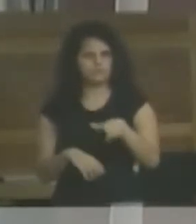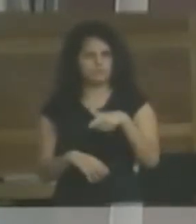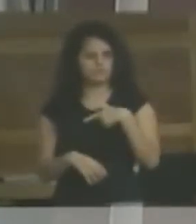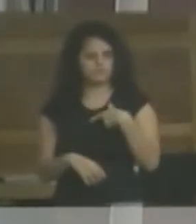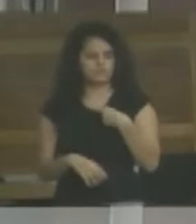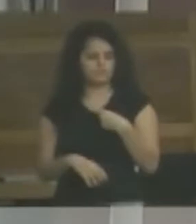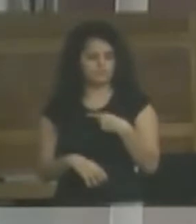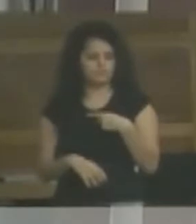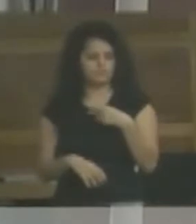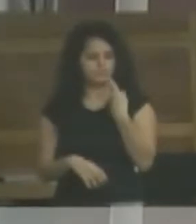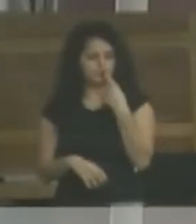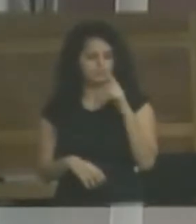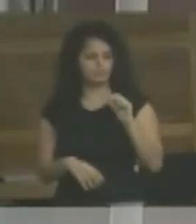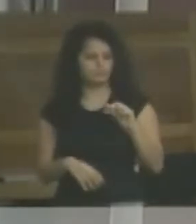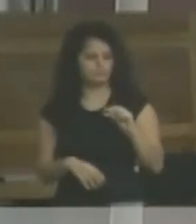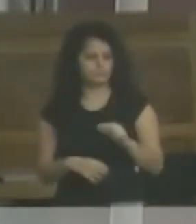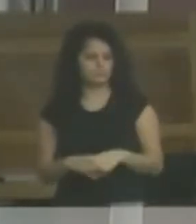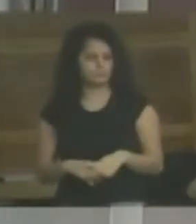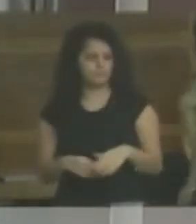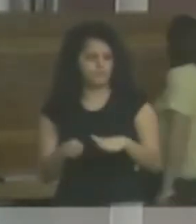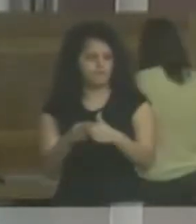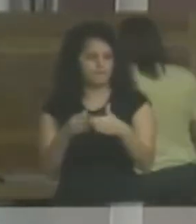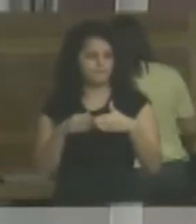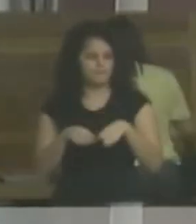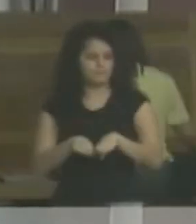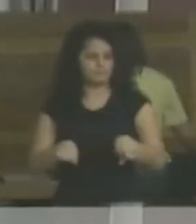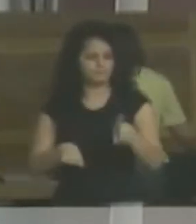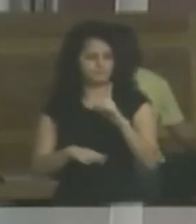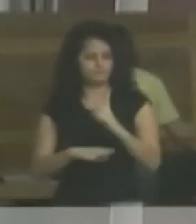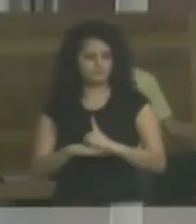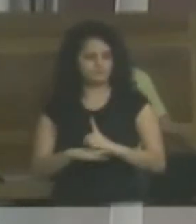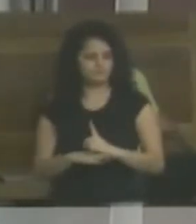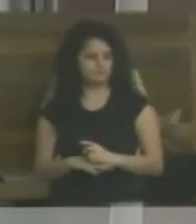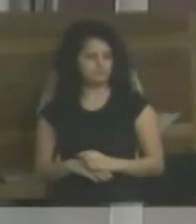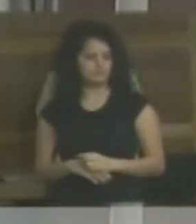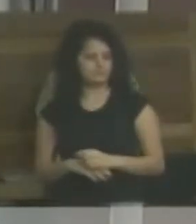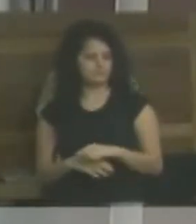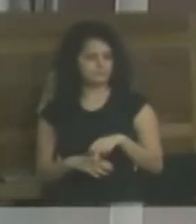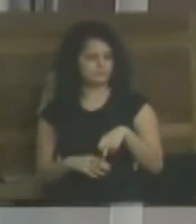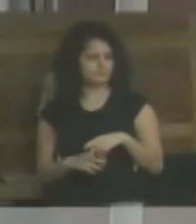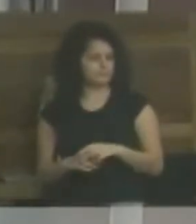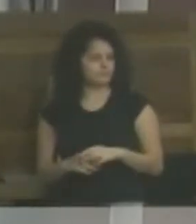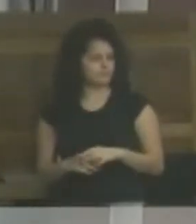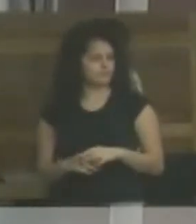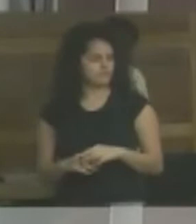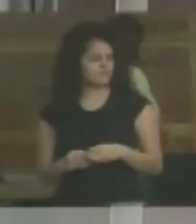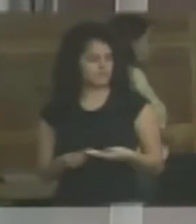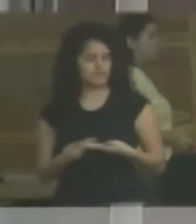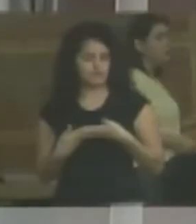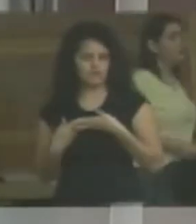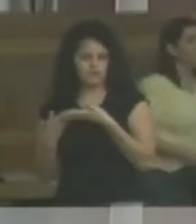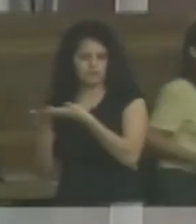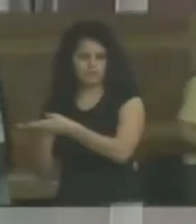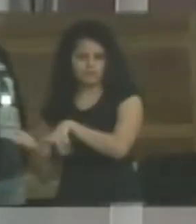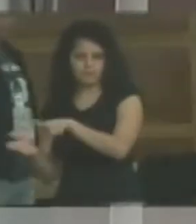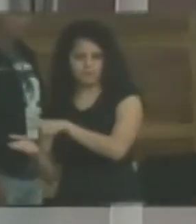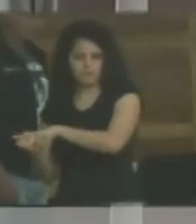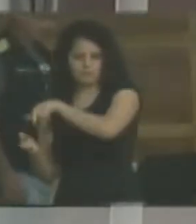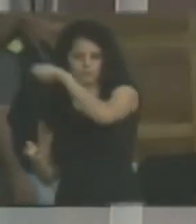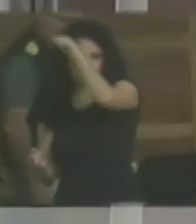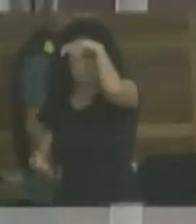pouquinho sobre ele. Requer a mesa diretora dessa casa legislativa, após cumpridas as formalidades regimentais, seja encaminhado ofício ao prefeito